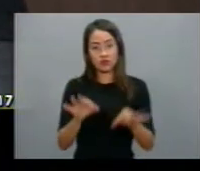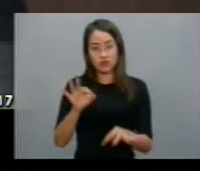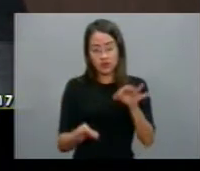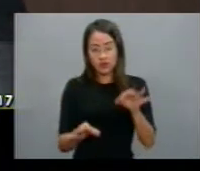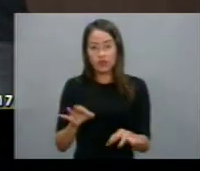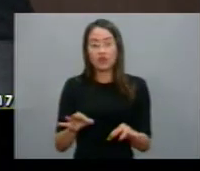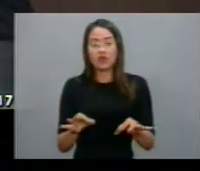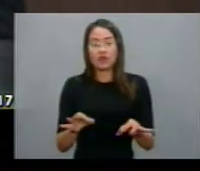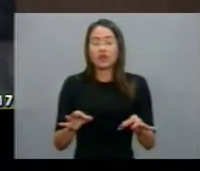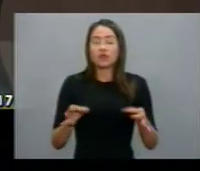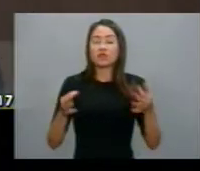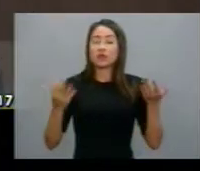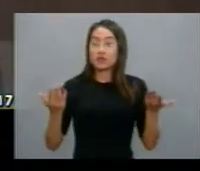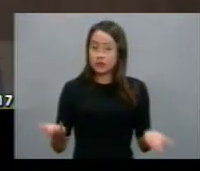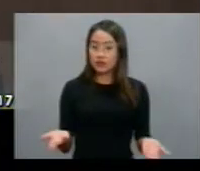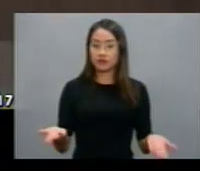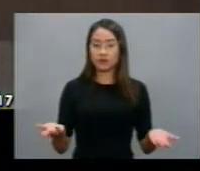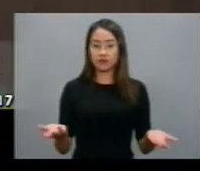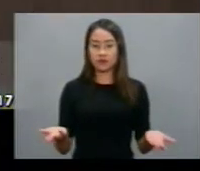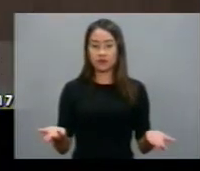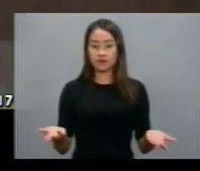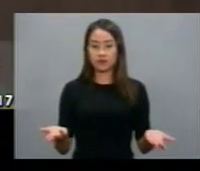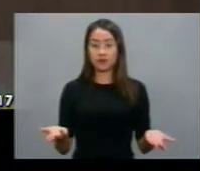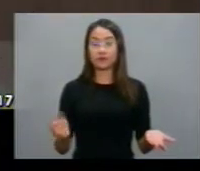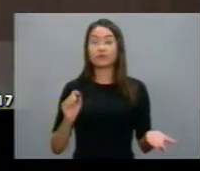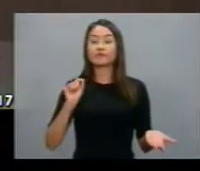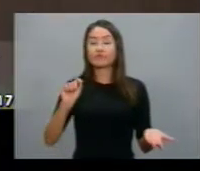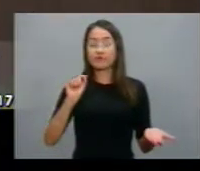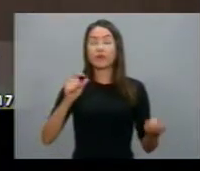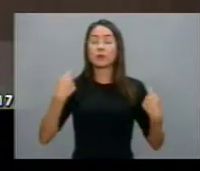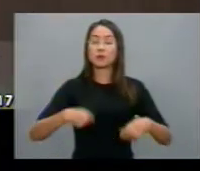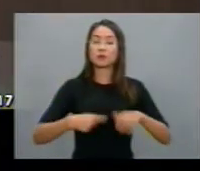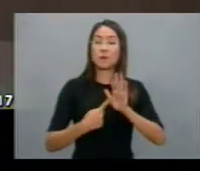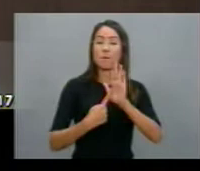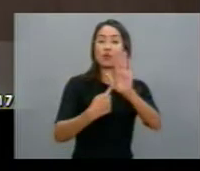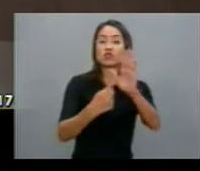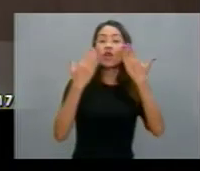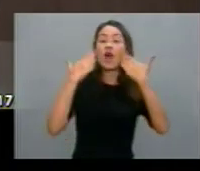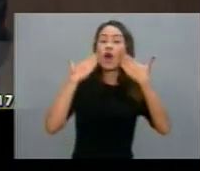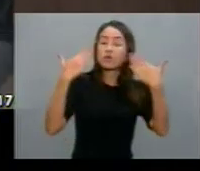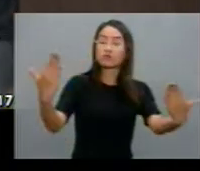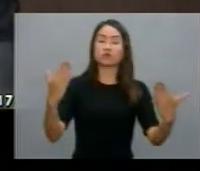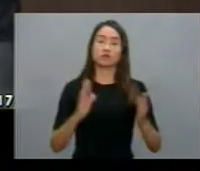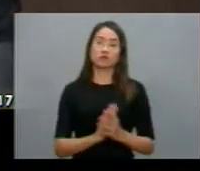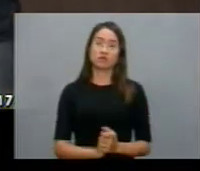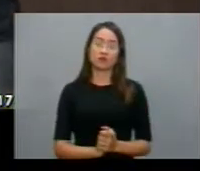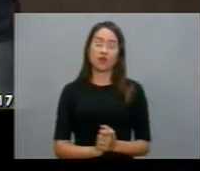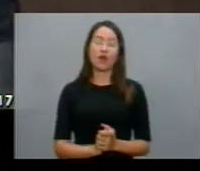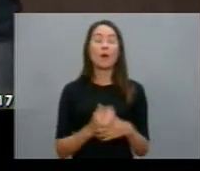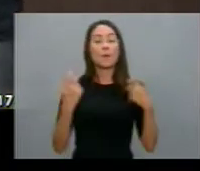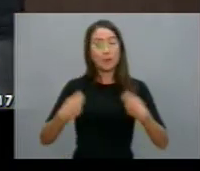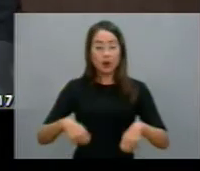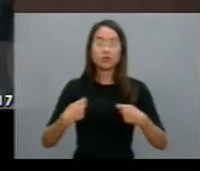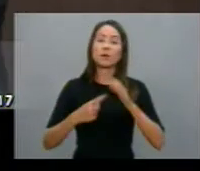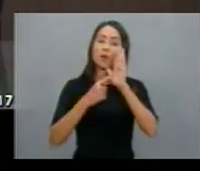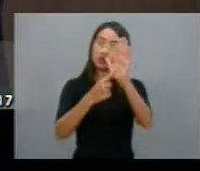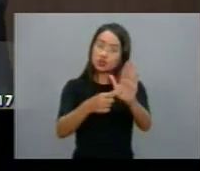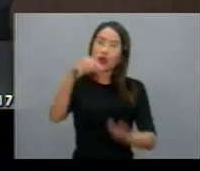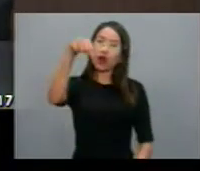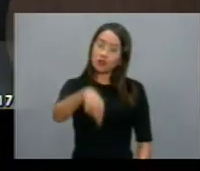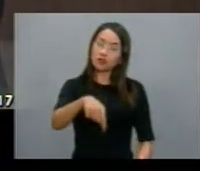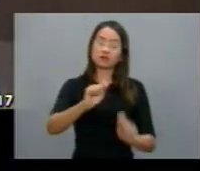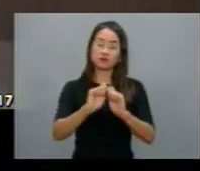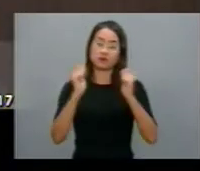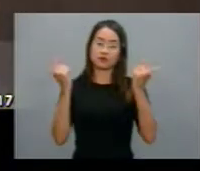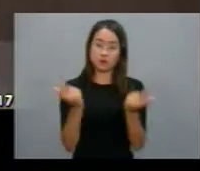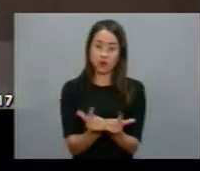a secretária de Justiça, para que aqui, de forma transparente, aberta, na arena pública, que deve ser o Parlamento, que